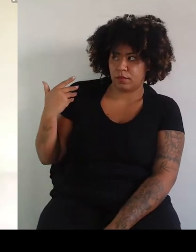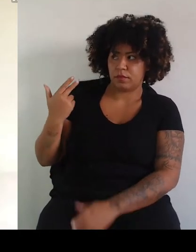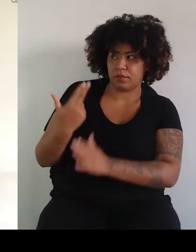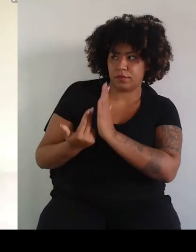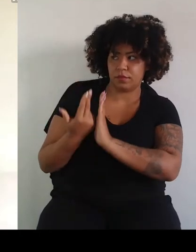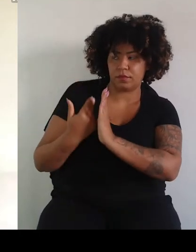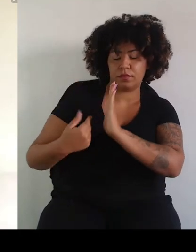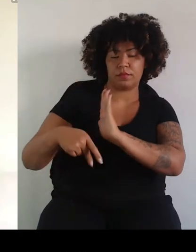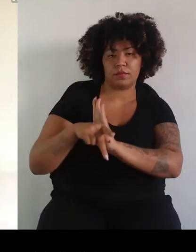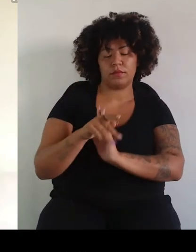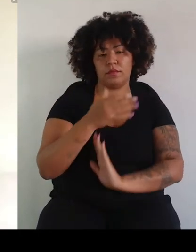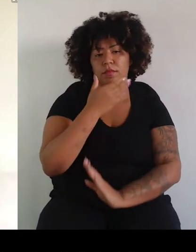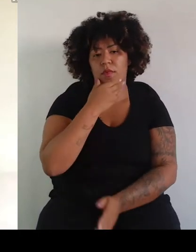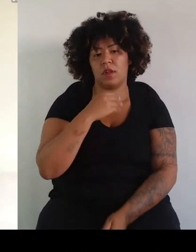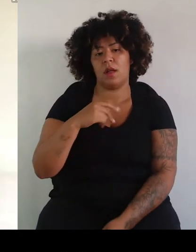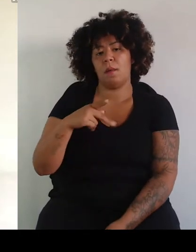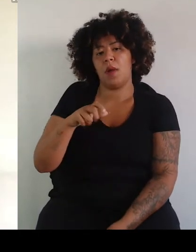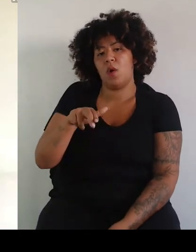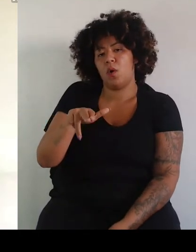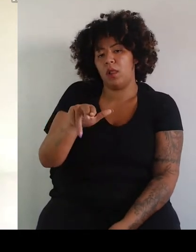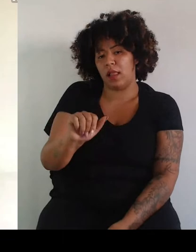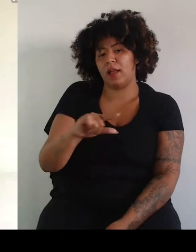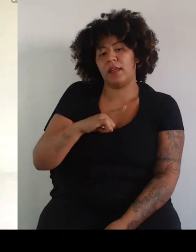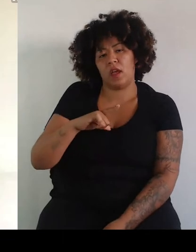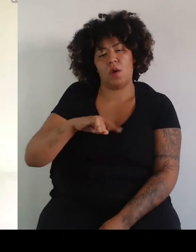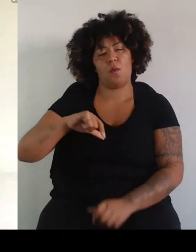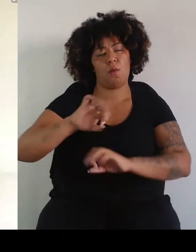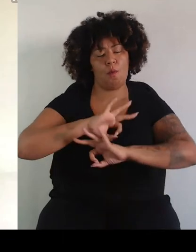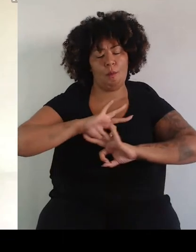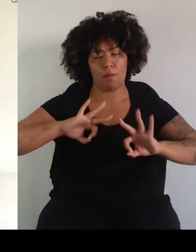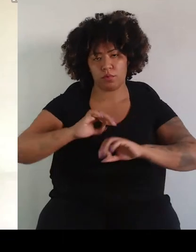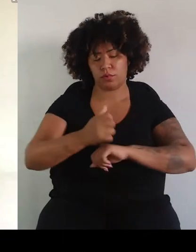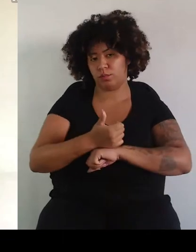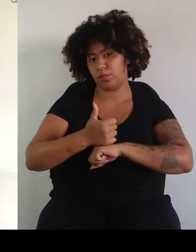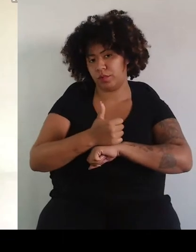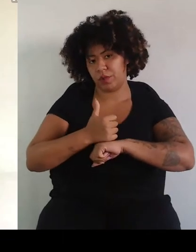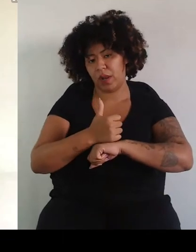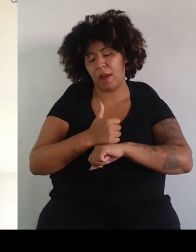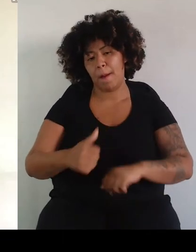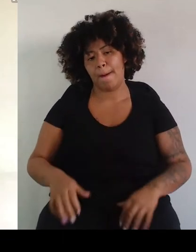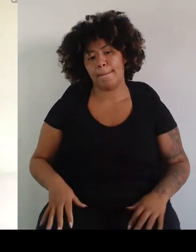um artista extraordinário é de Goiás